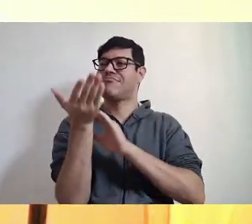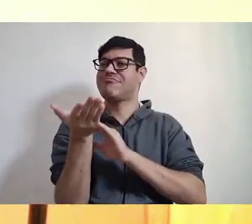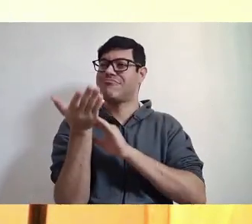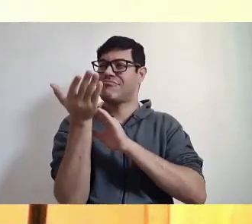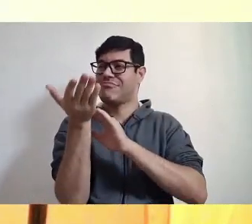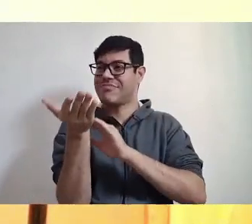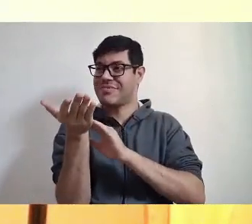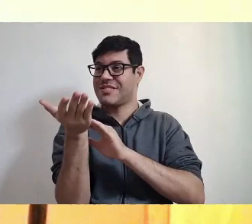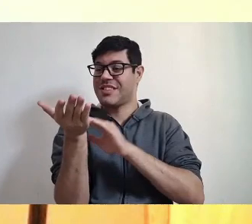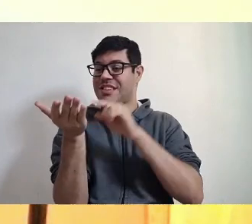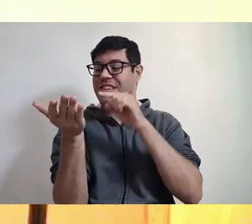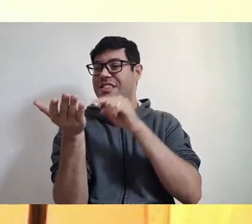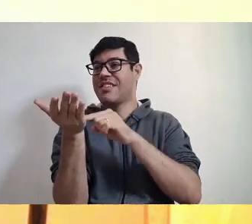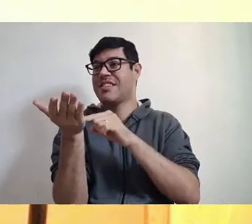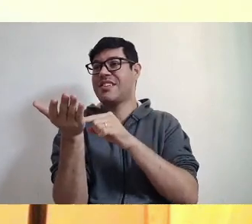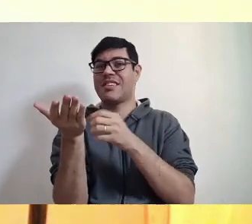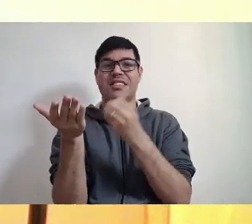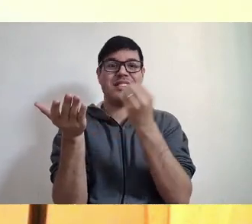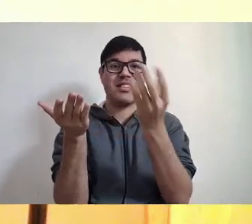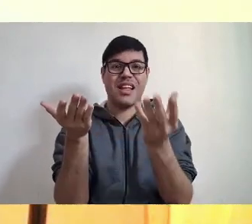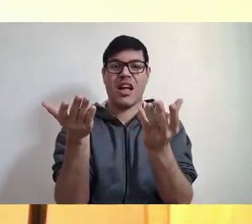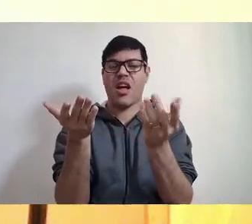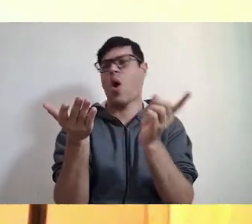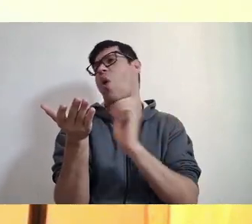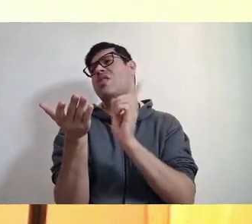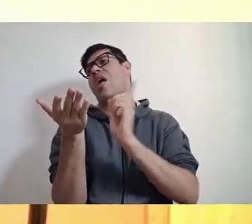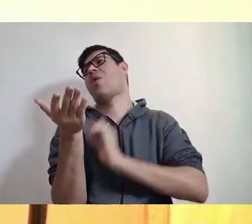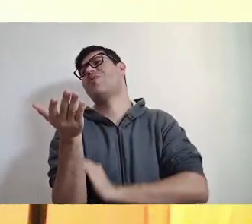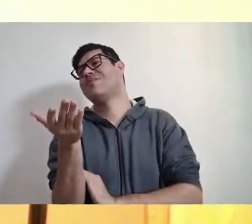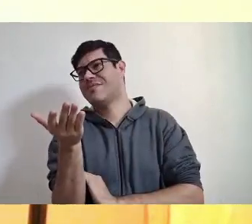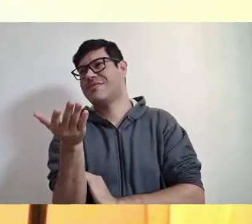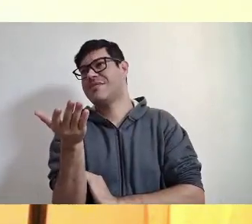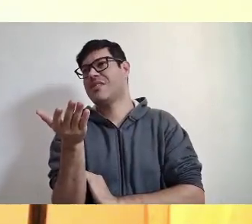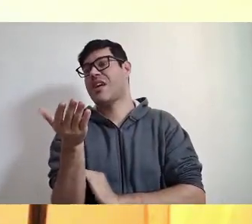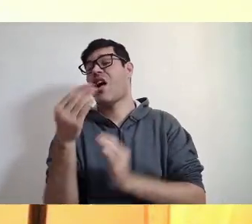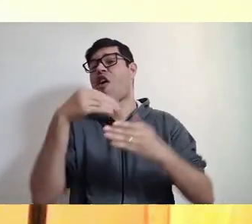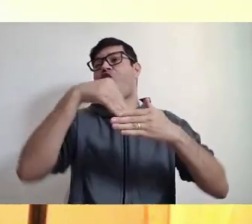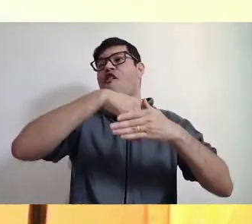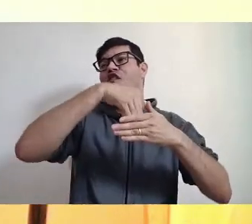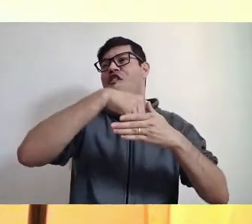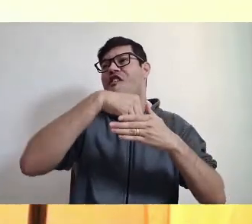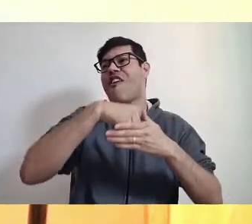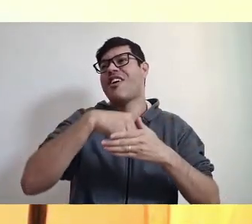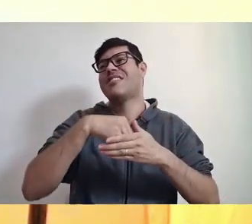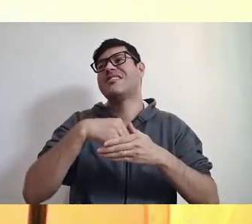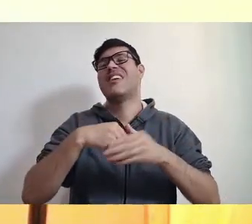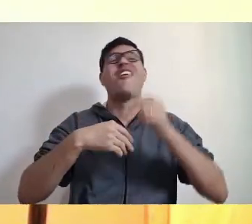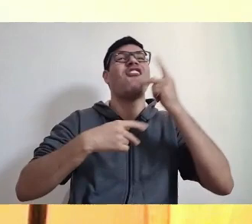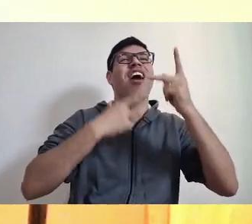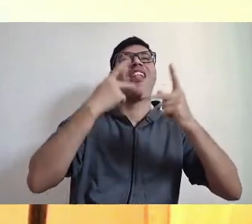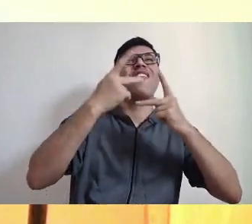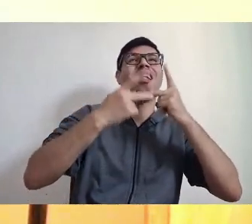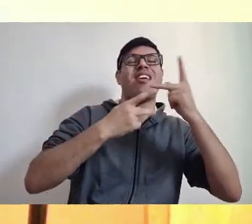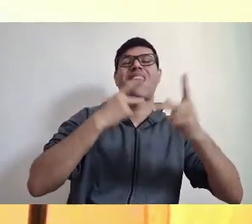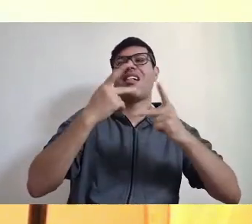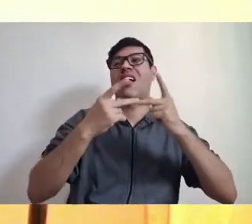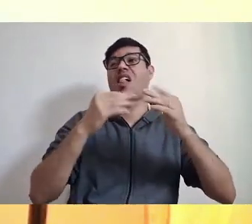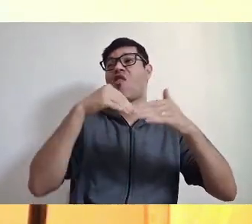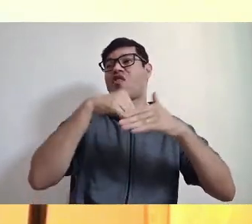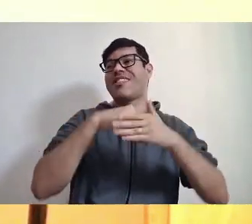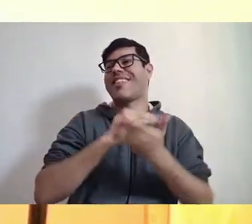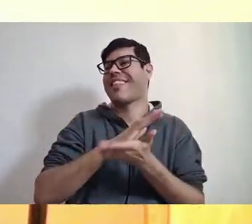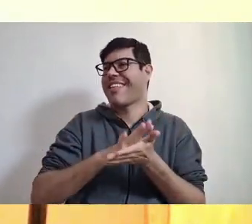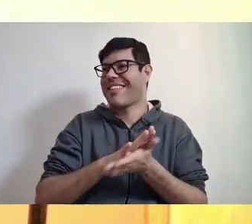esmola, você dá ou não dá. Exatamente. Voto, todo mundo fala que vai votar. É porque em casa tem tantos votos, não sei o quê. Então,